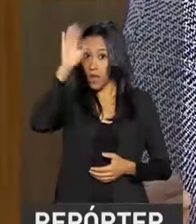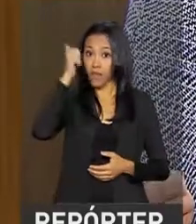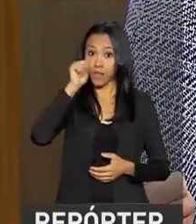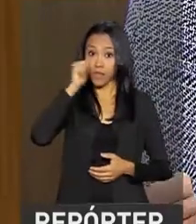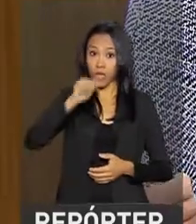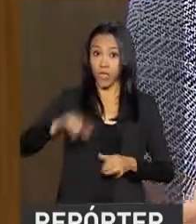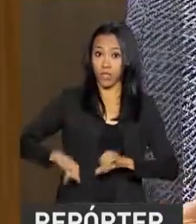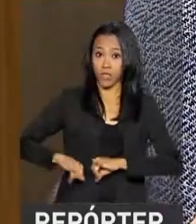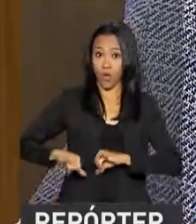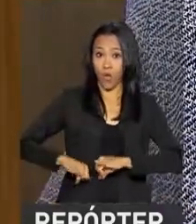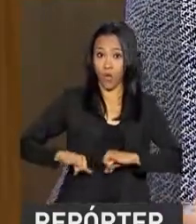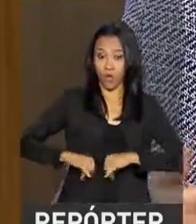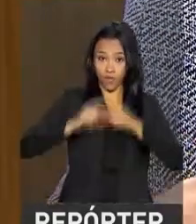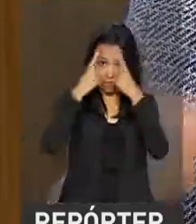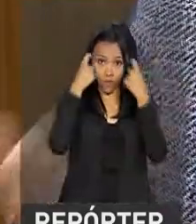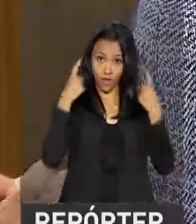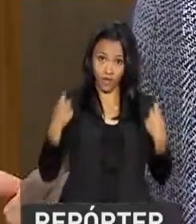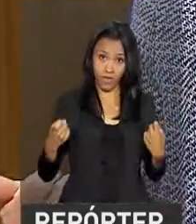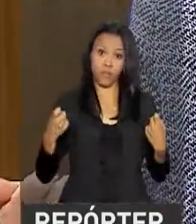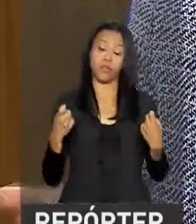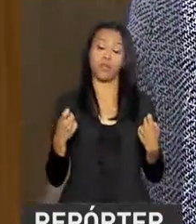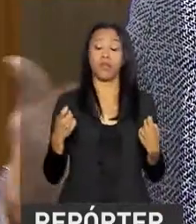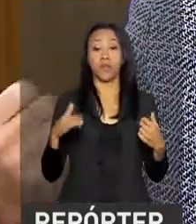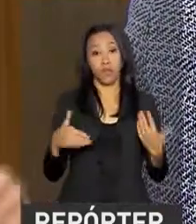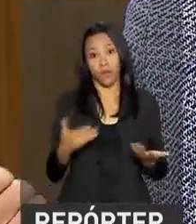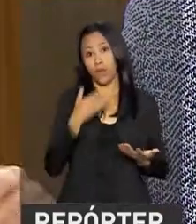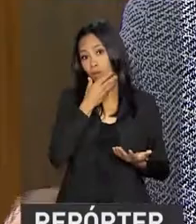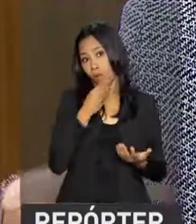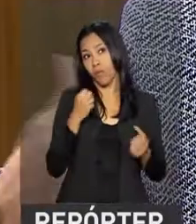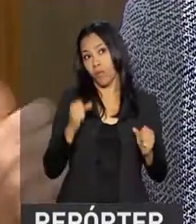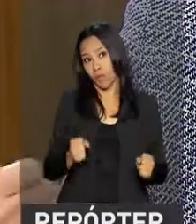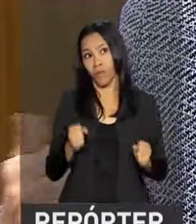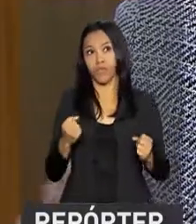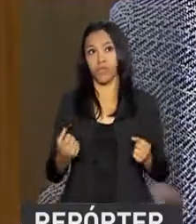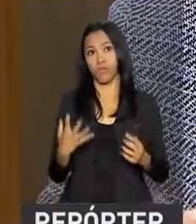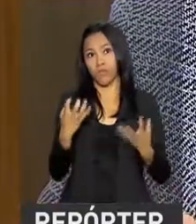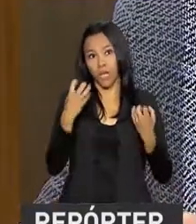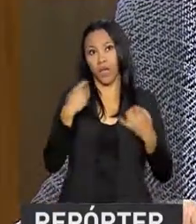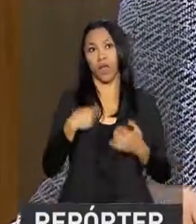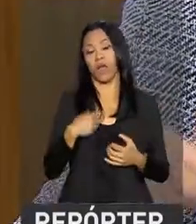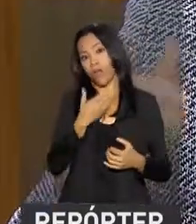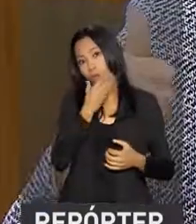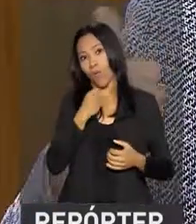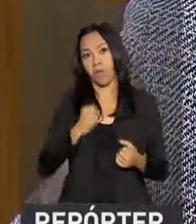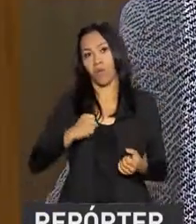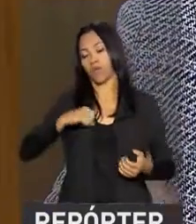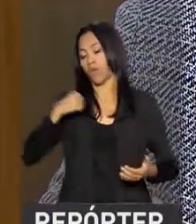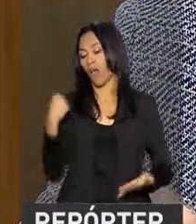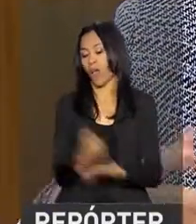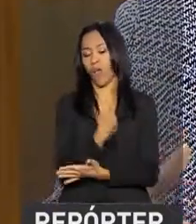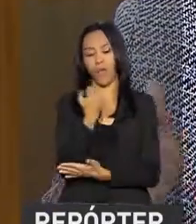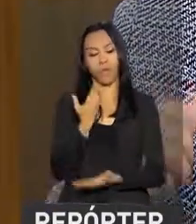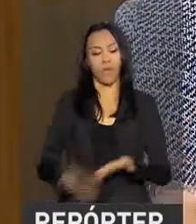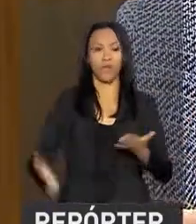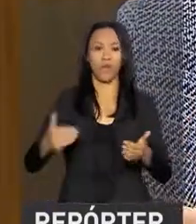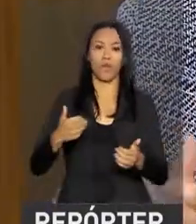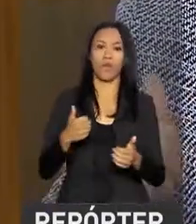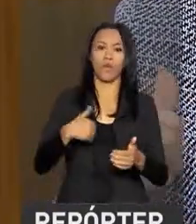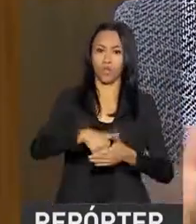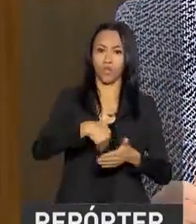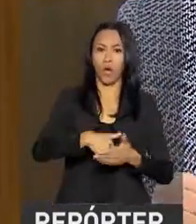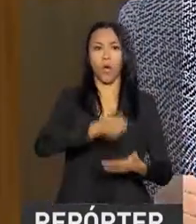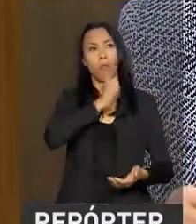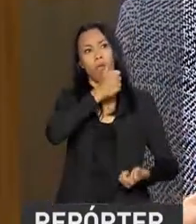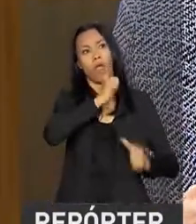sofrem violência ou seja então ao homem pode brigar ficar chateado que perdeu ou fica feliz porque ganhou bebe e aí vai